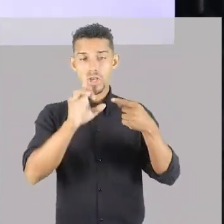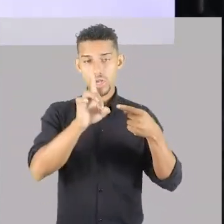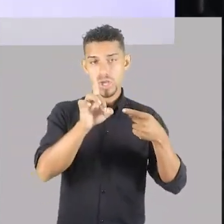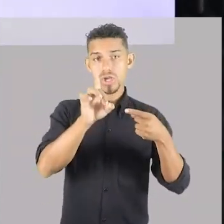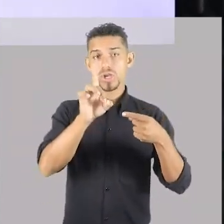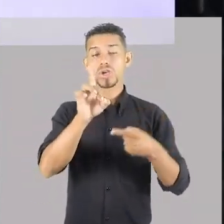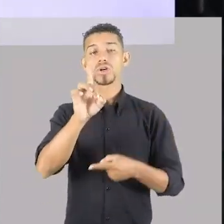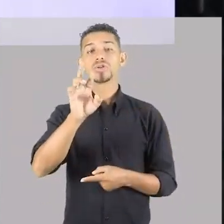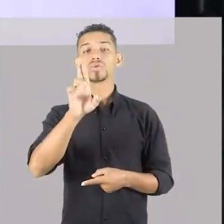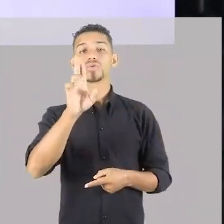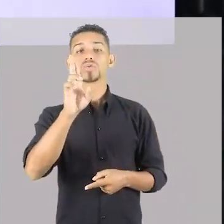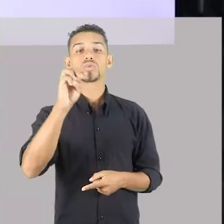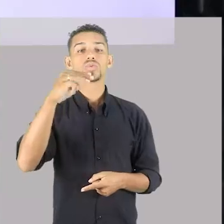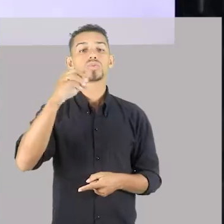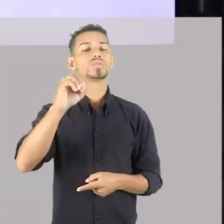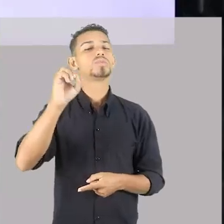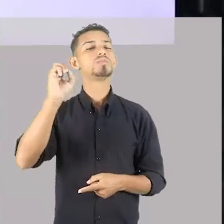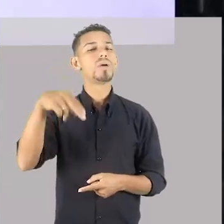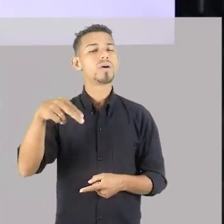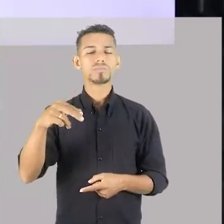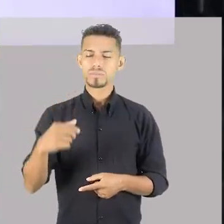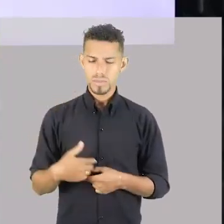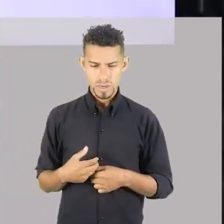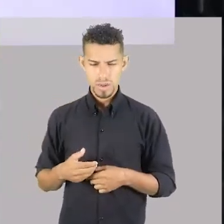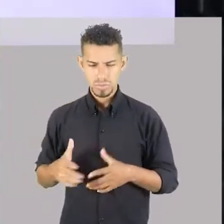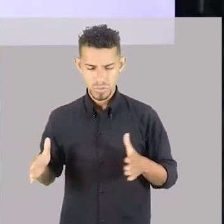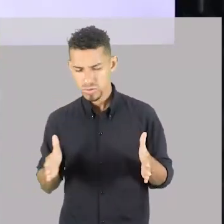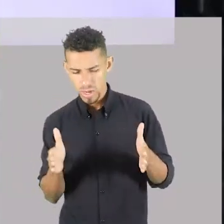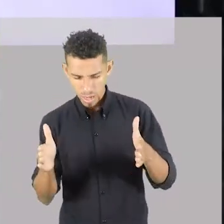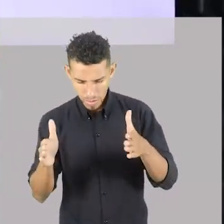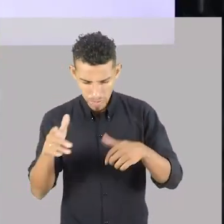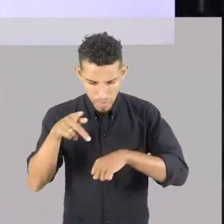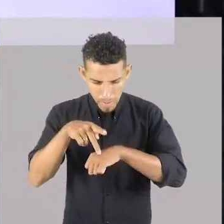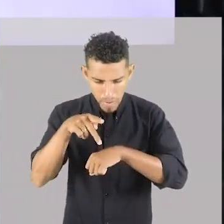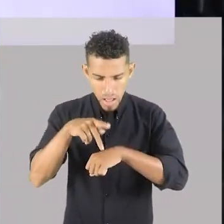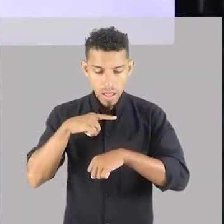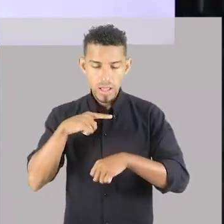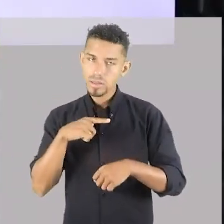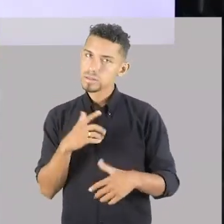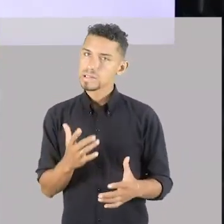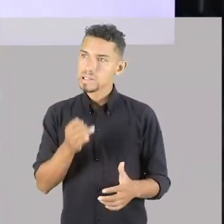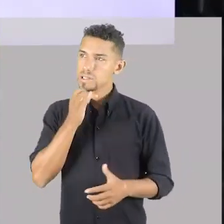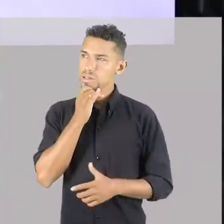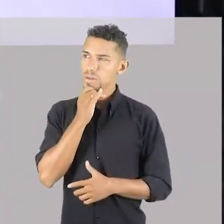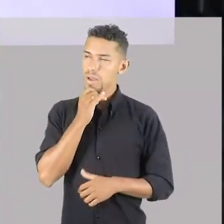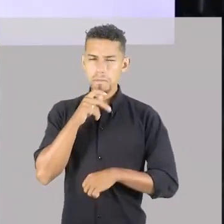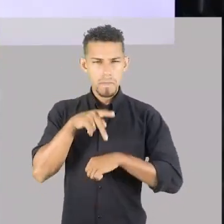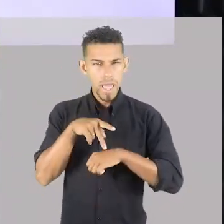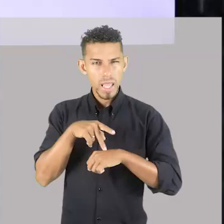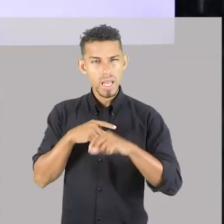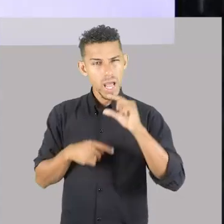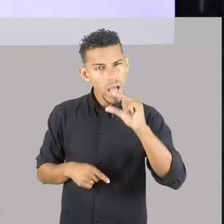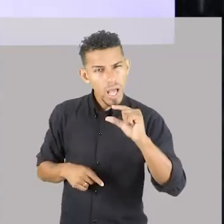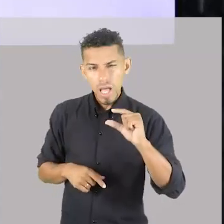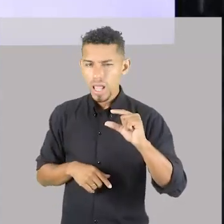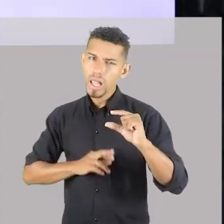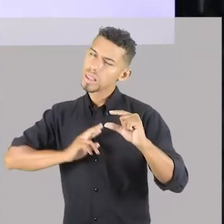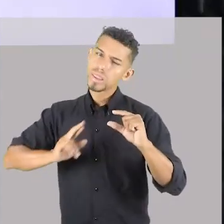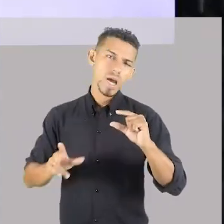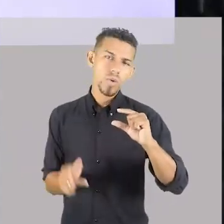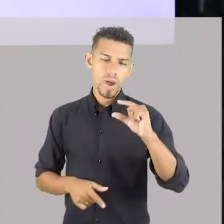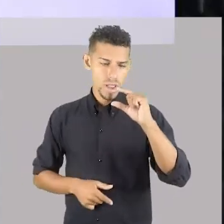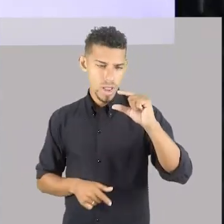no meio do caminho tinha uma pedra no meio do caminho, nós vamos perceber que Drummond, ele não estava